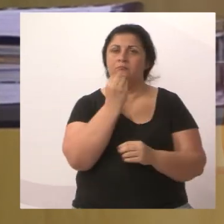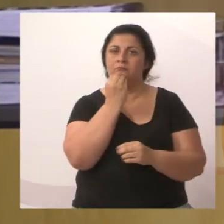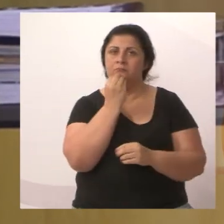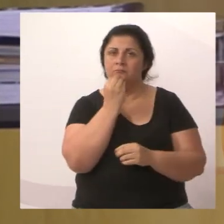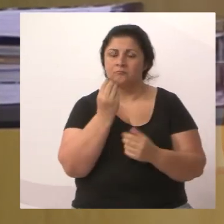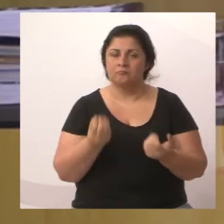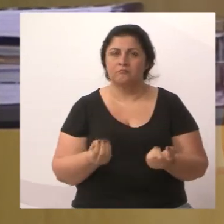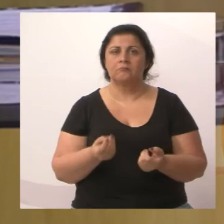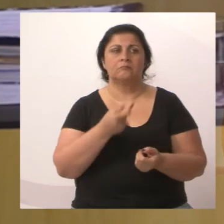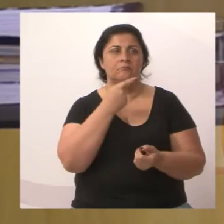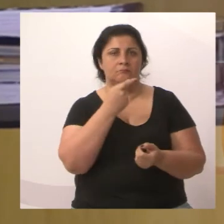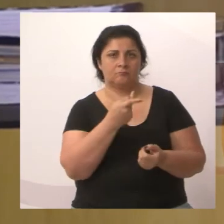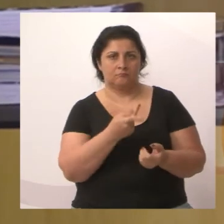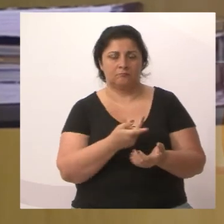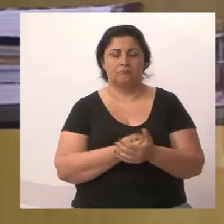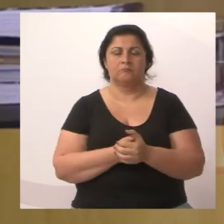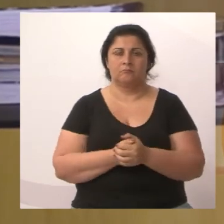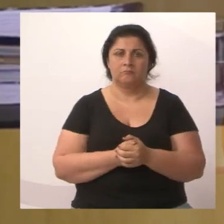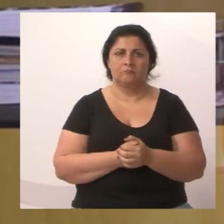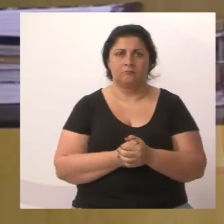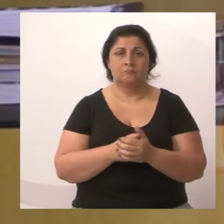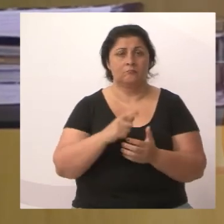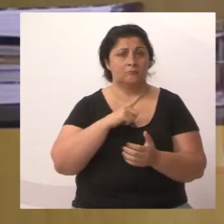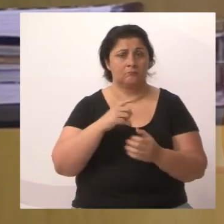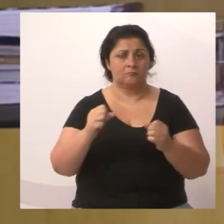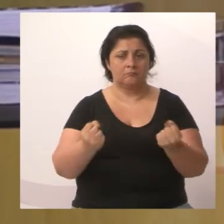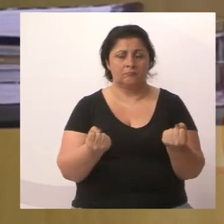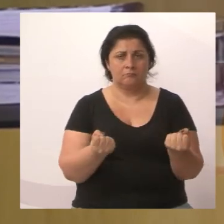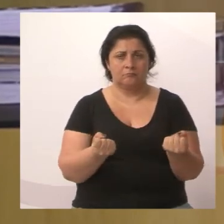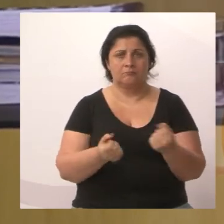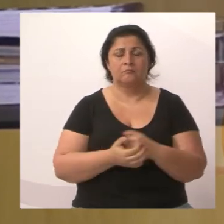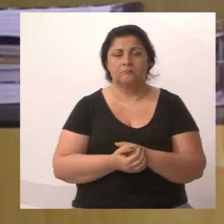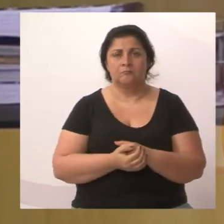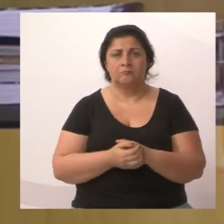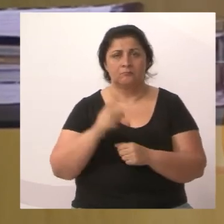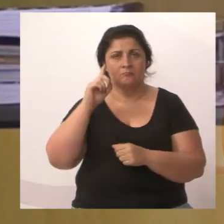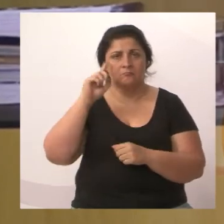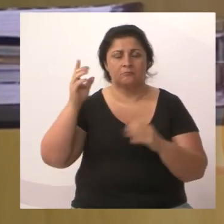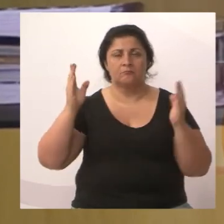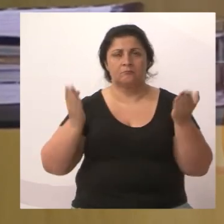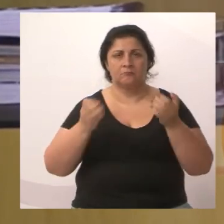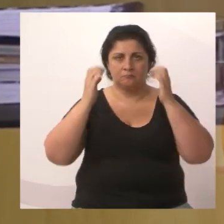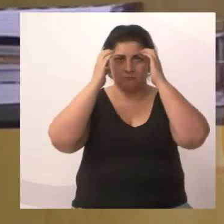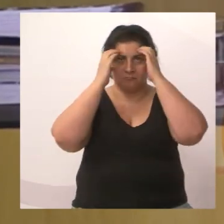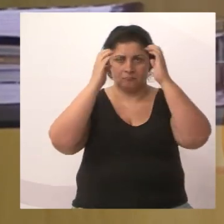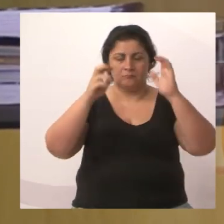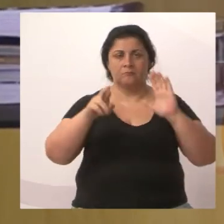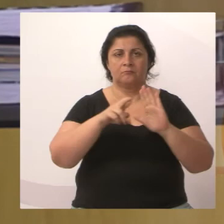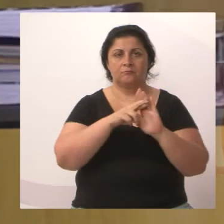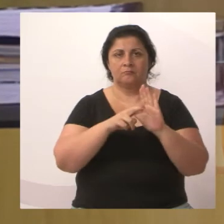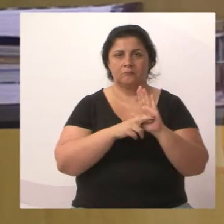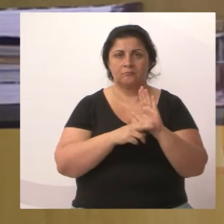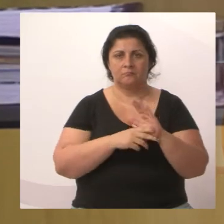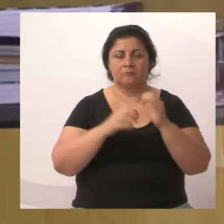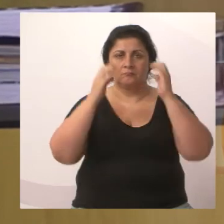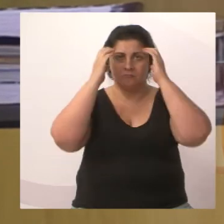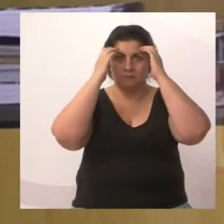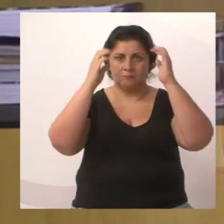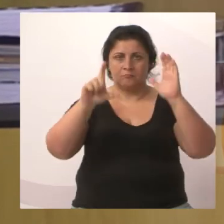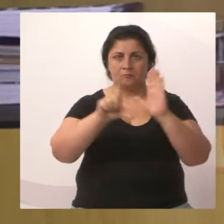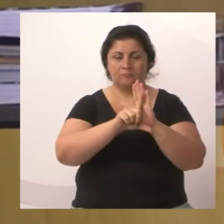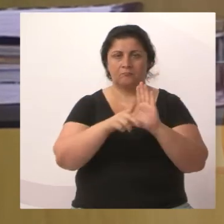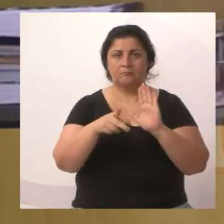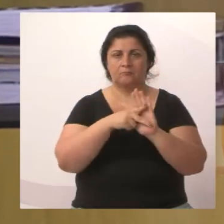o contraditório e a mais ampla defesa. Na data de hoje, inclusive, na forma regimental e de nossa lei orgânica, o